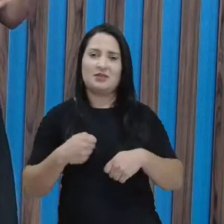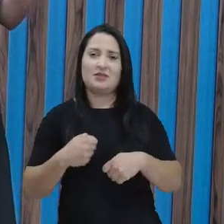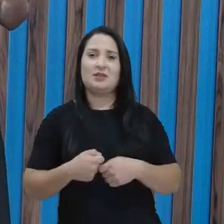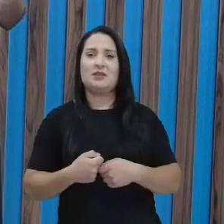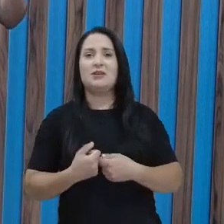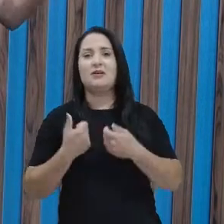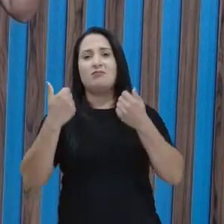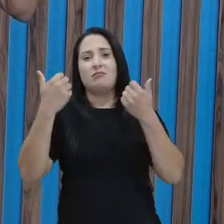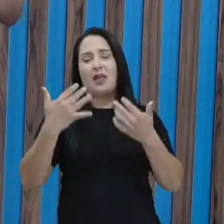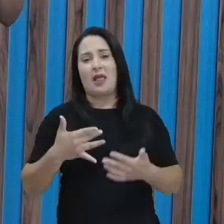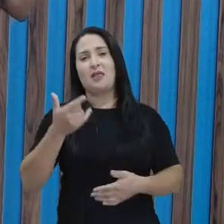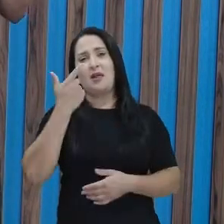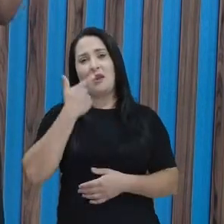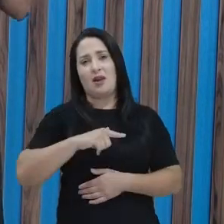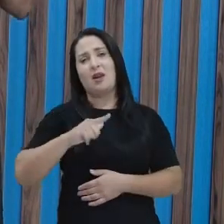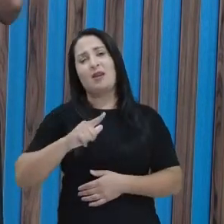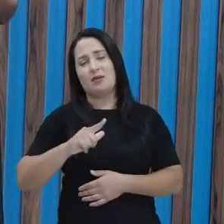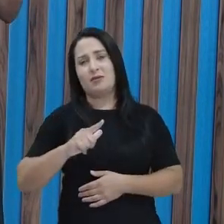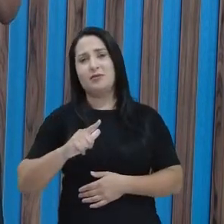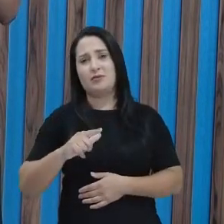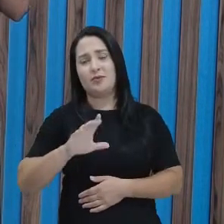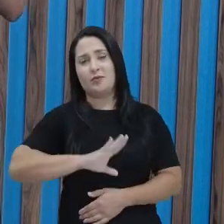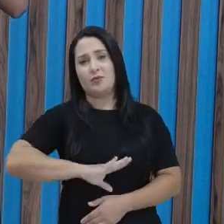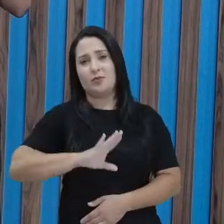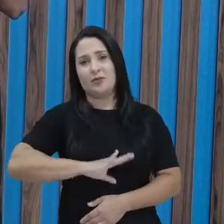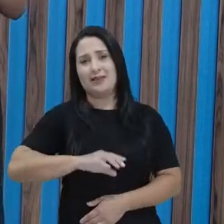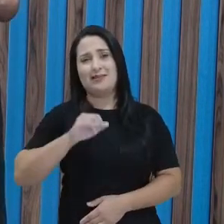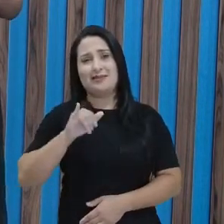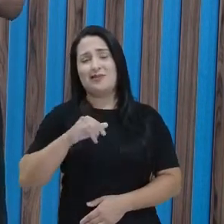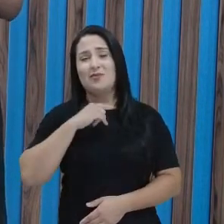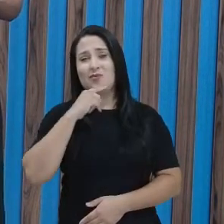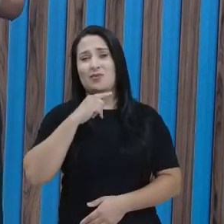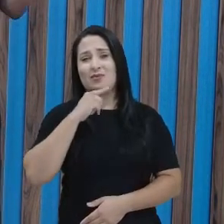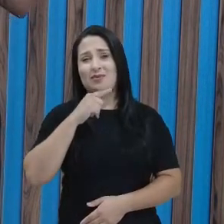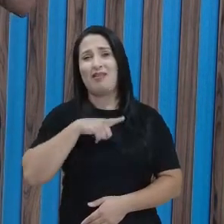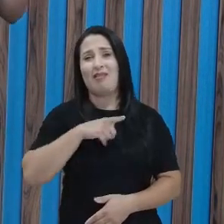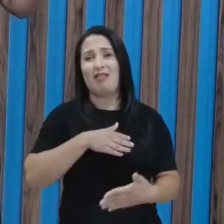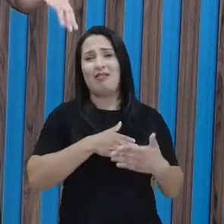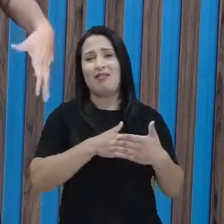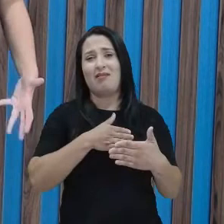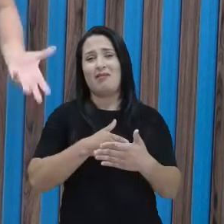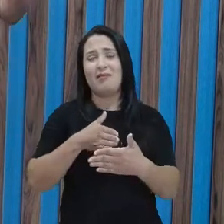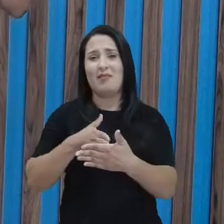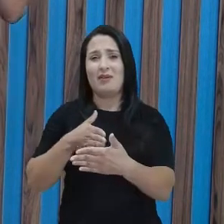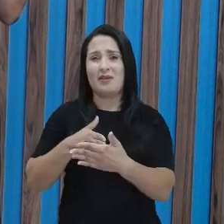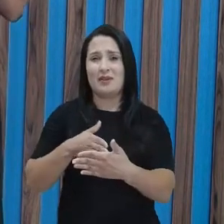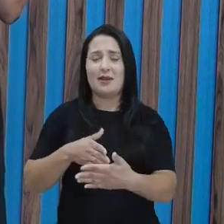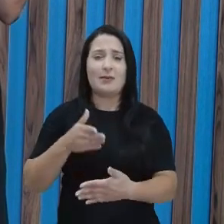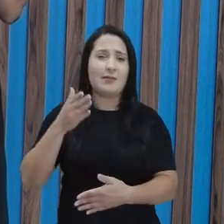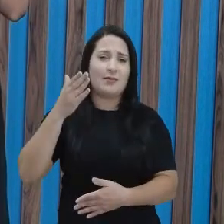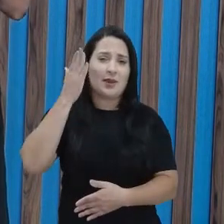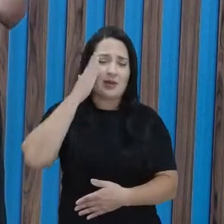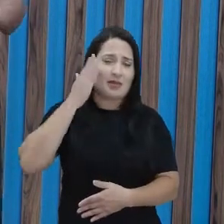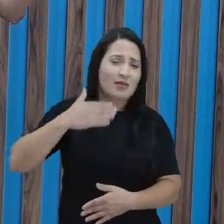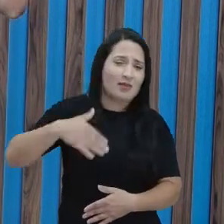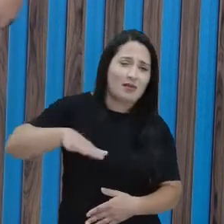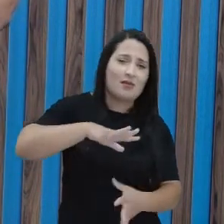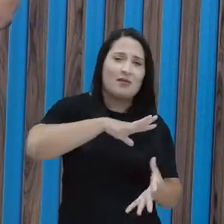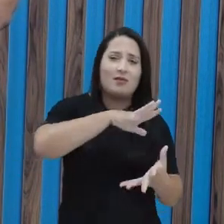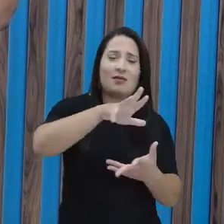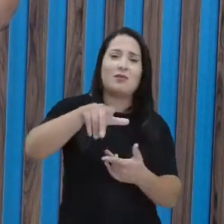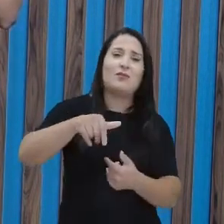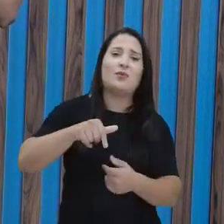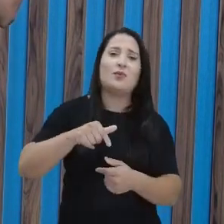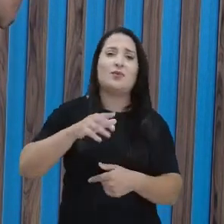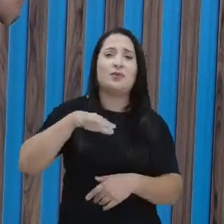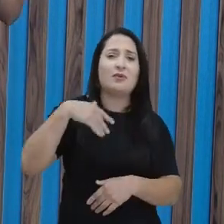nossa língua. Se a gente não consegue, a gente fica um pouco limitado. Tanto para compreender o mundo, quanto para que o mundo nos